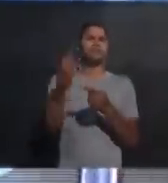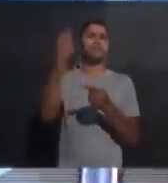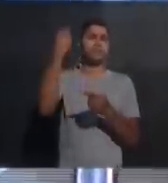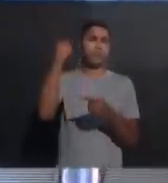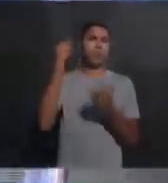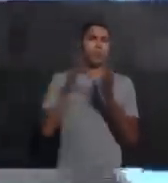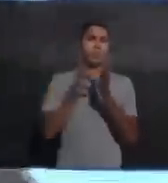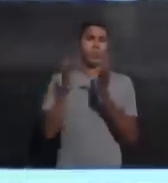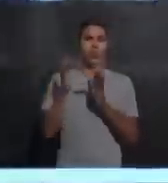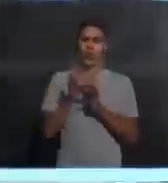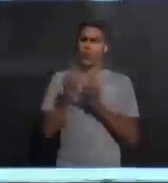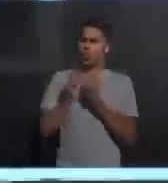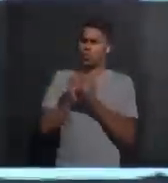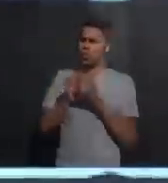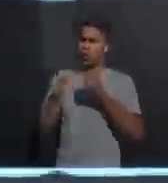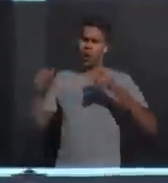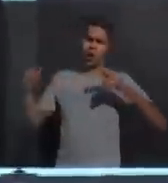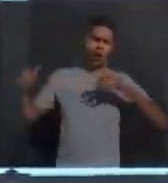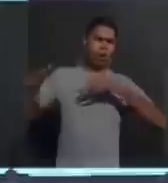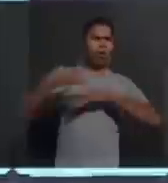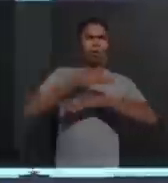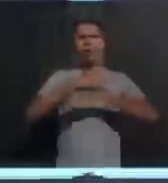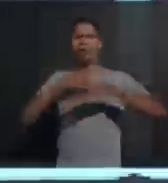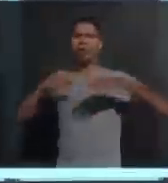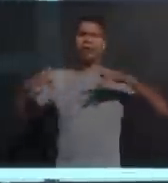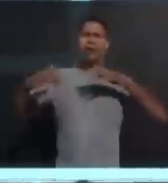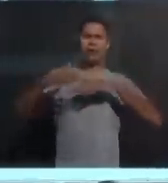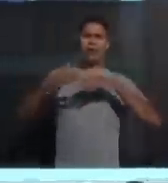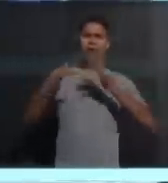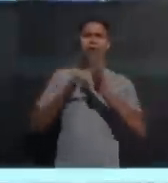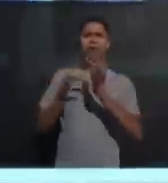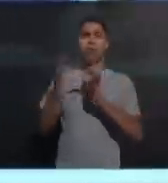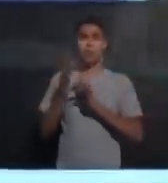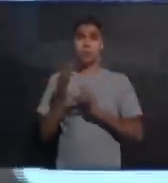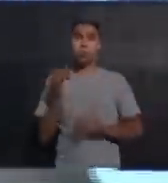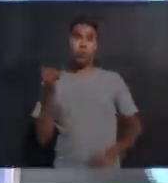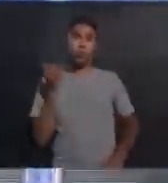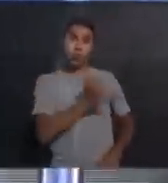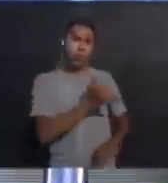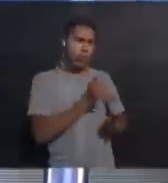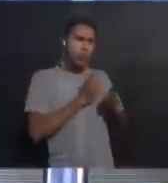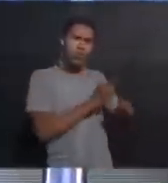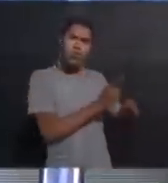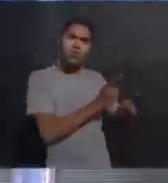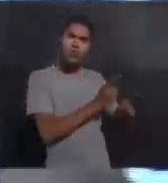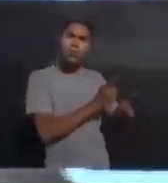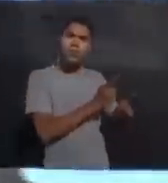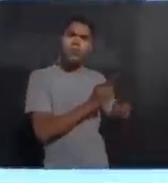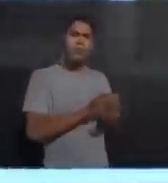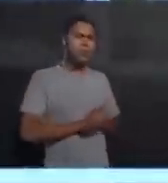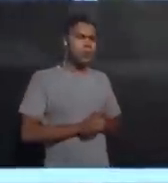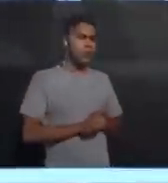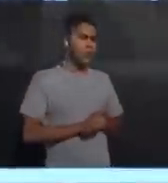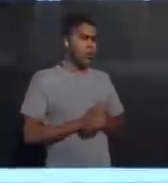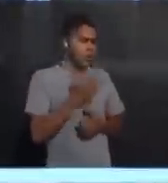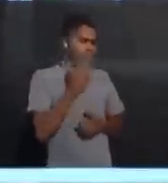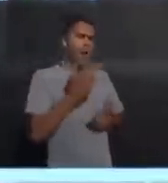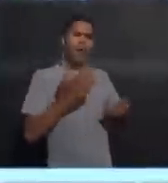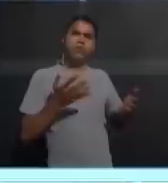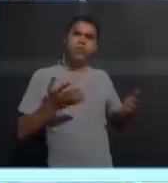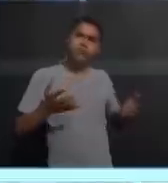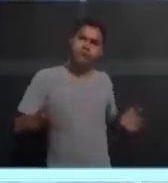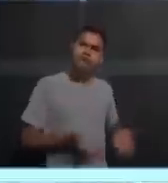estava no meio da multidão e de repente ele virou para os discípulos dele e ele animou os